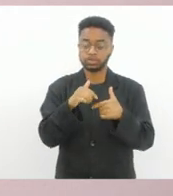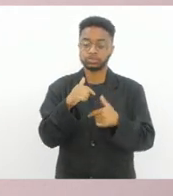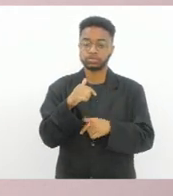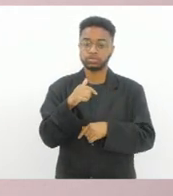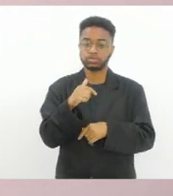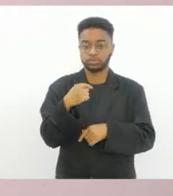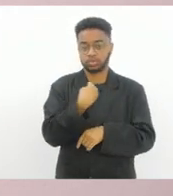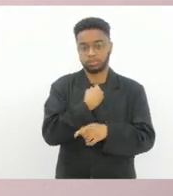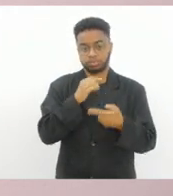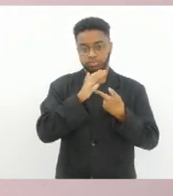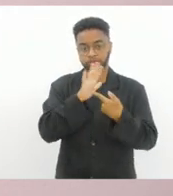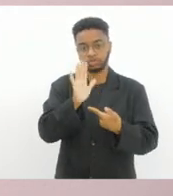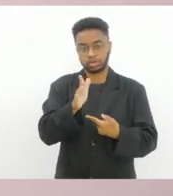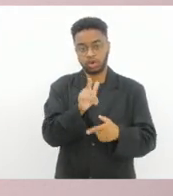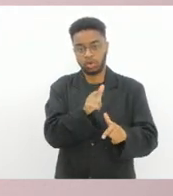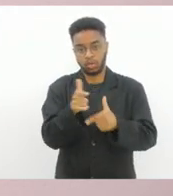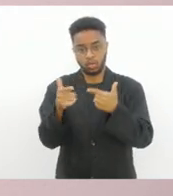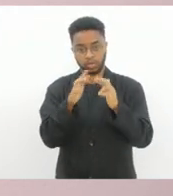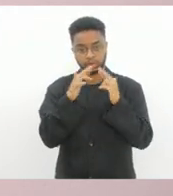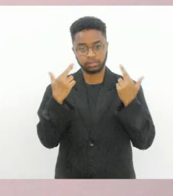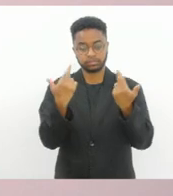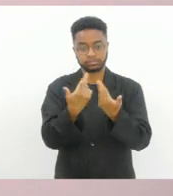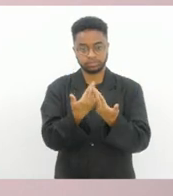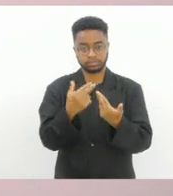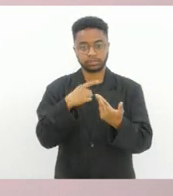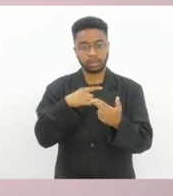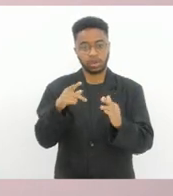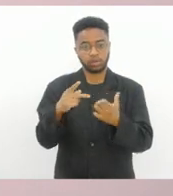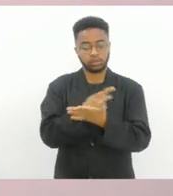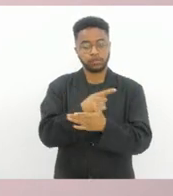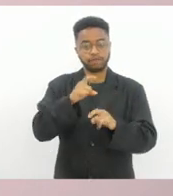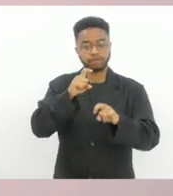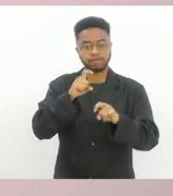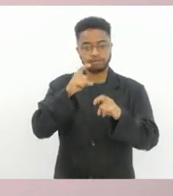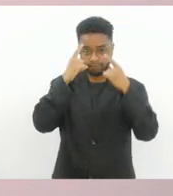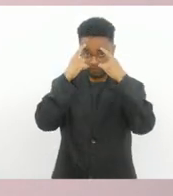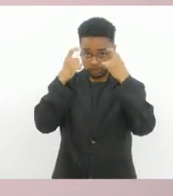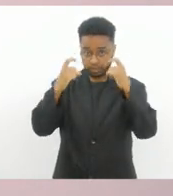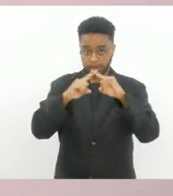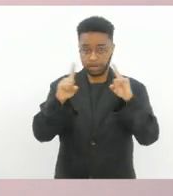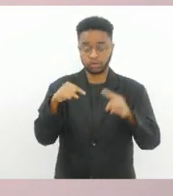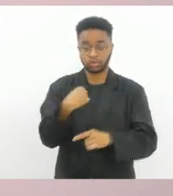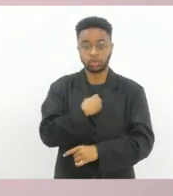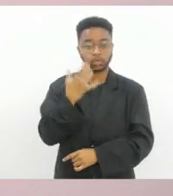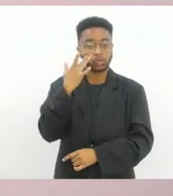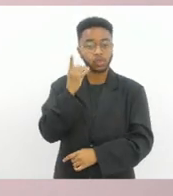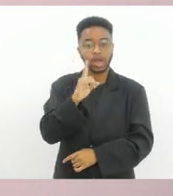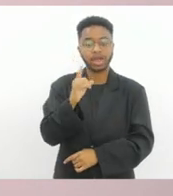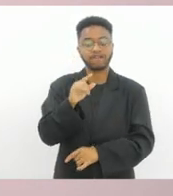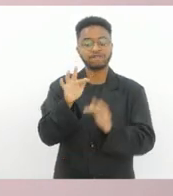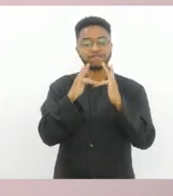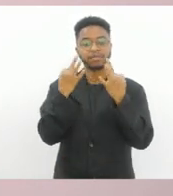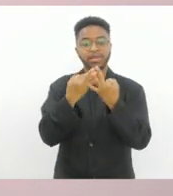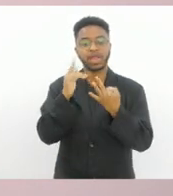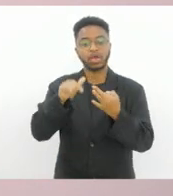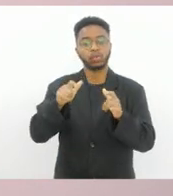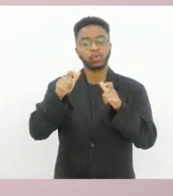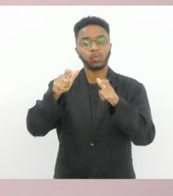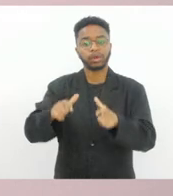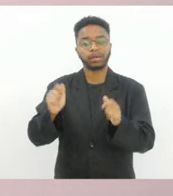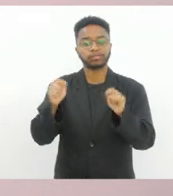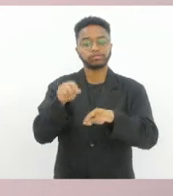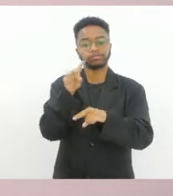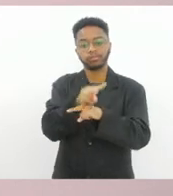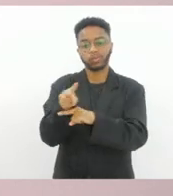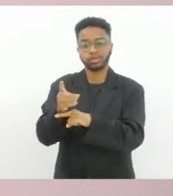outra audiência sobre violência de Estado, mas nós não consideramos a família como um lugar de proteção, né? A